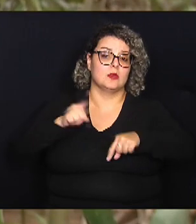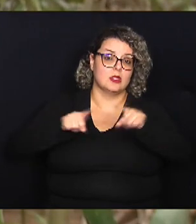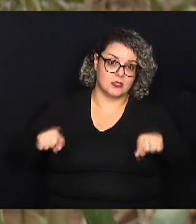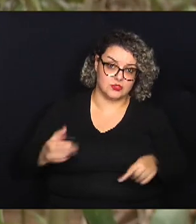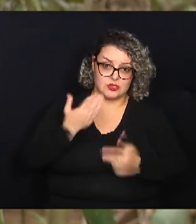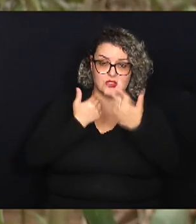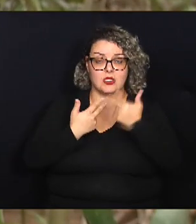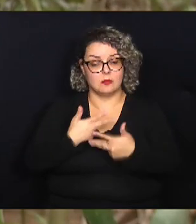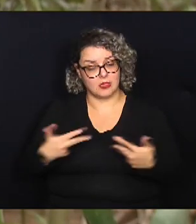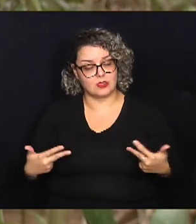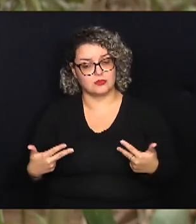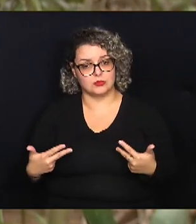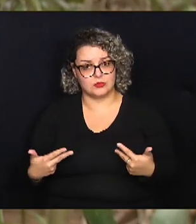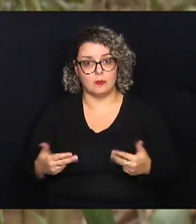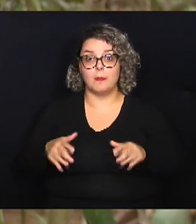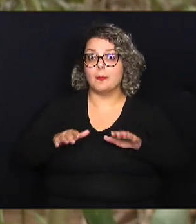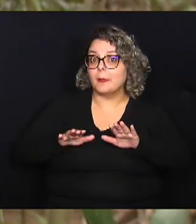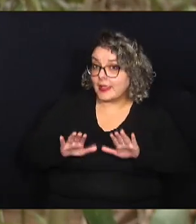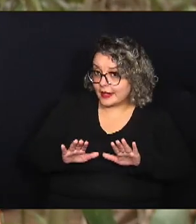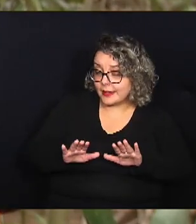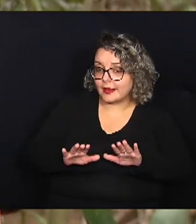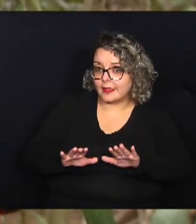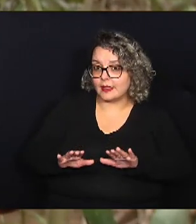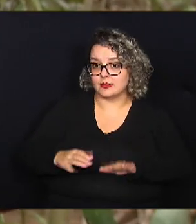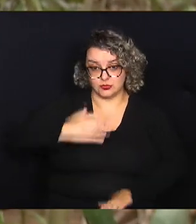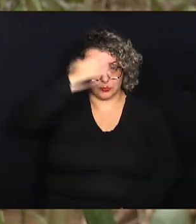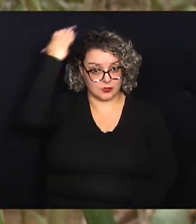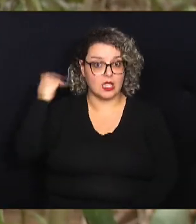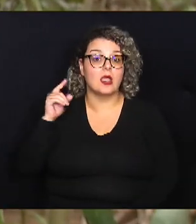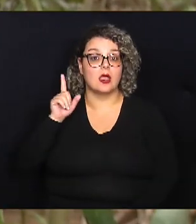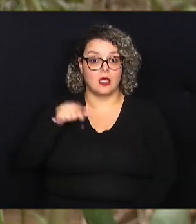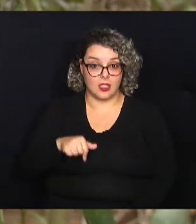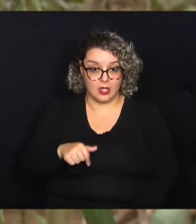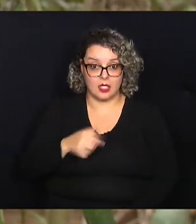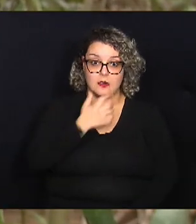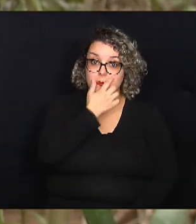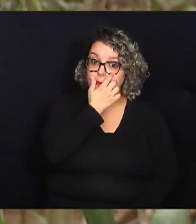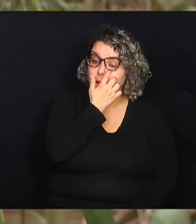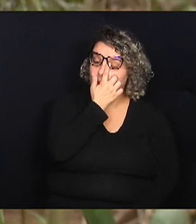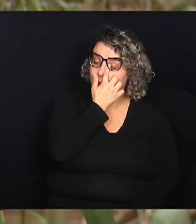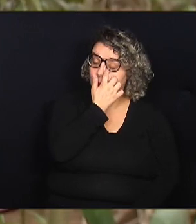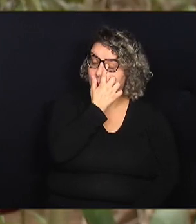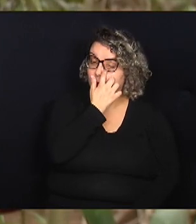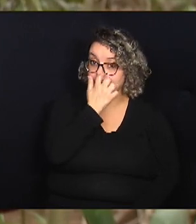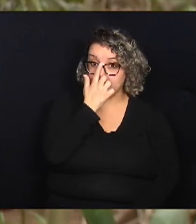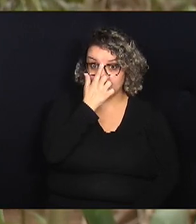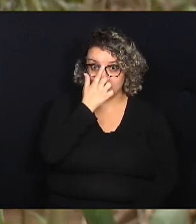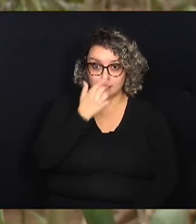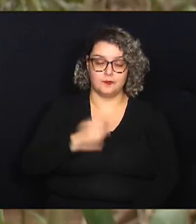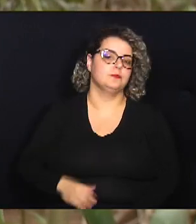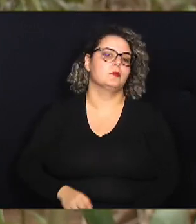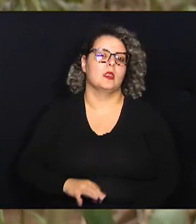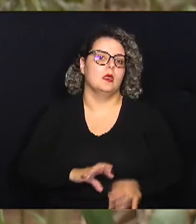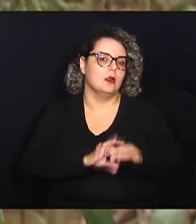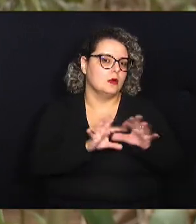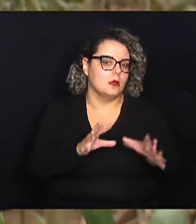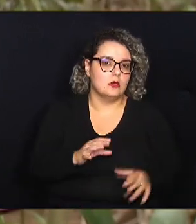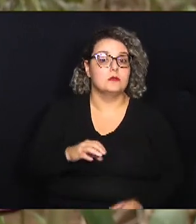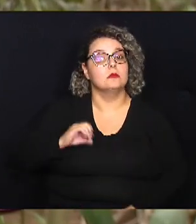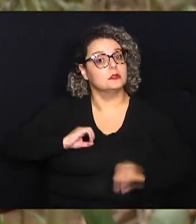alimentos. Né? Mas ele é alimento, por exemplo, do cachorro do mato, da própria